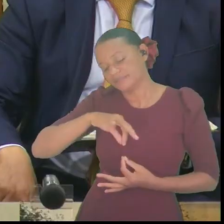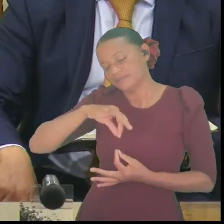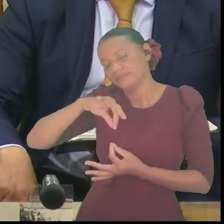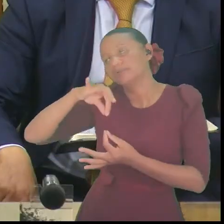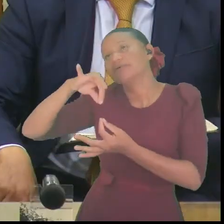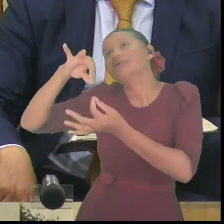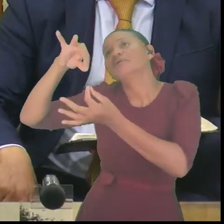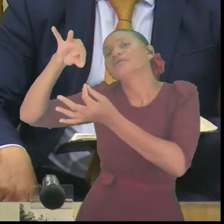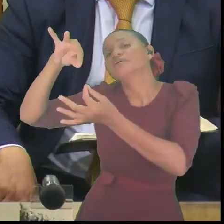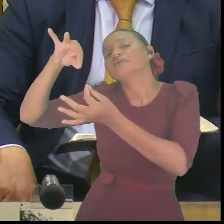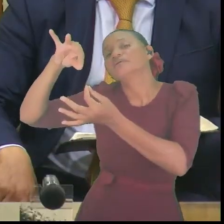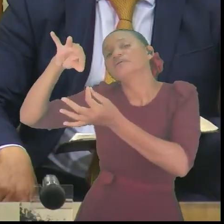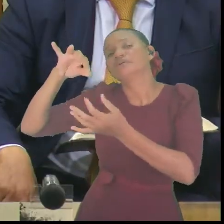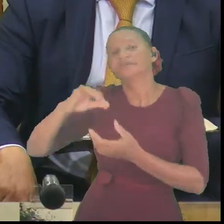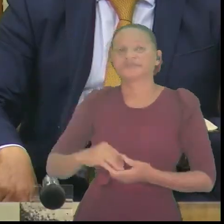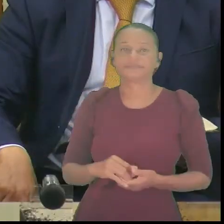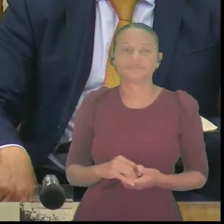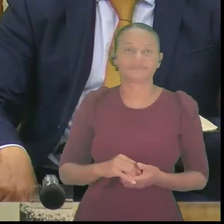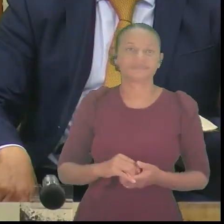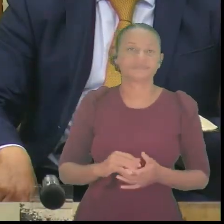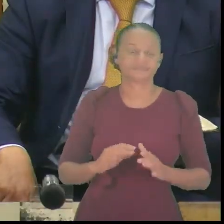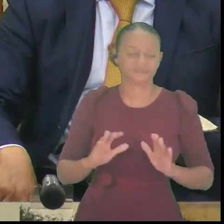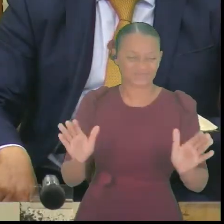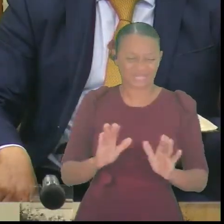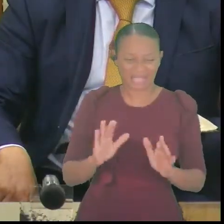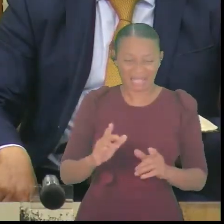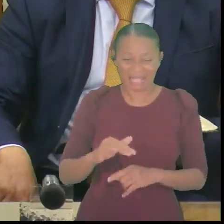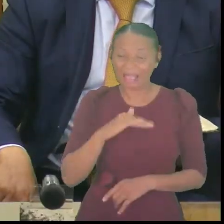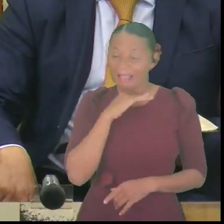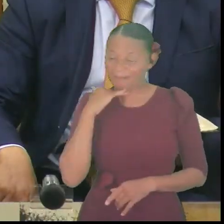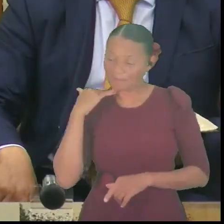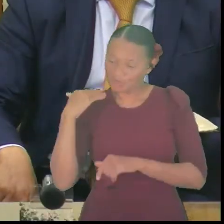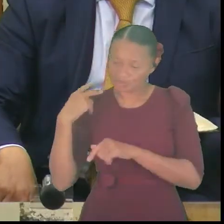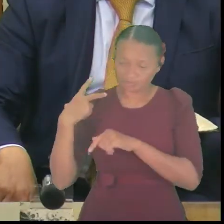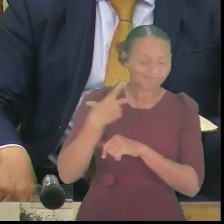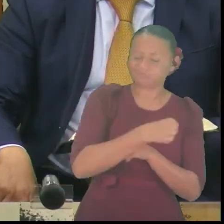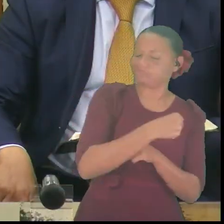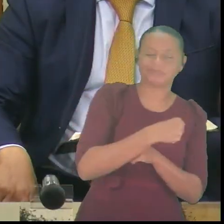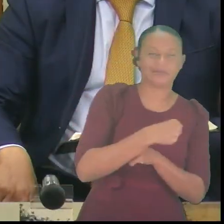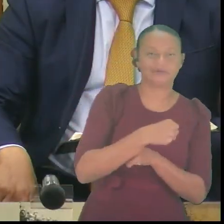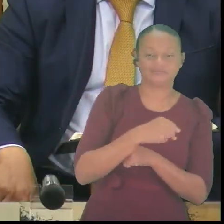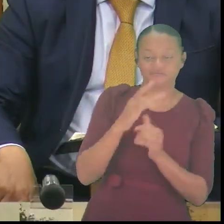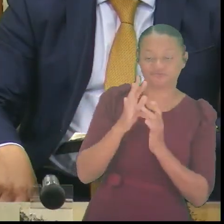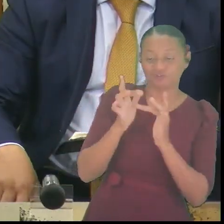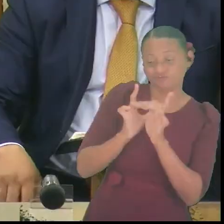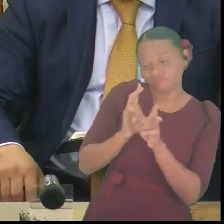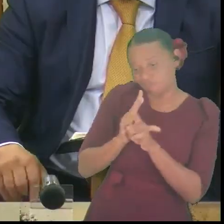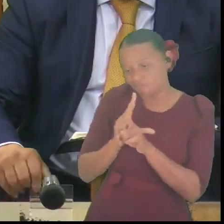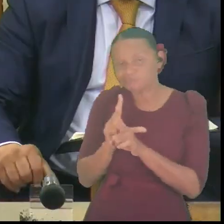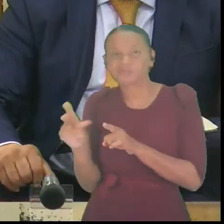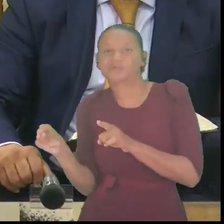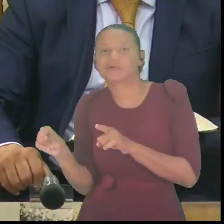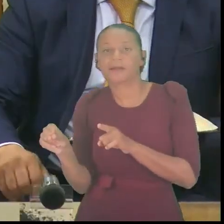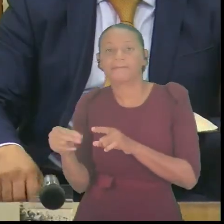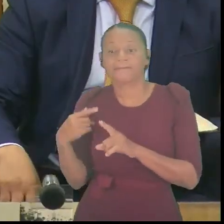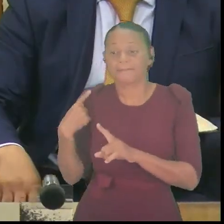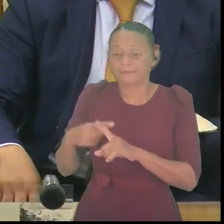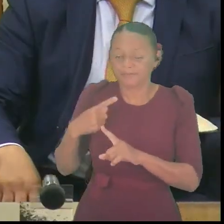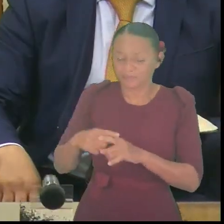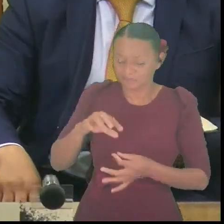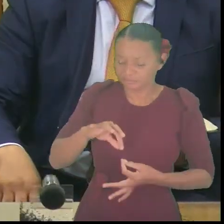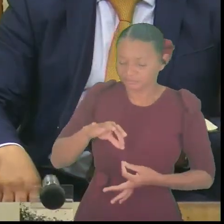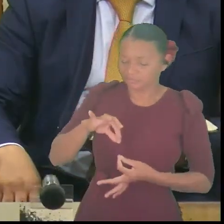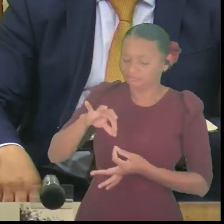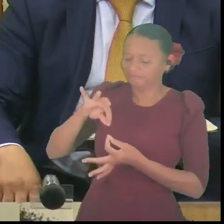espírito. Jesus não foi vencido pela morte, ele venceu a morte, porque quando ele entregou o